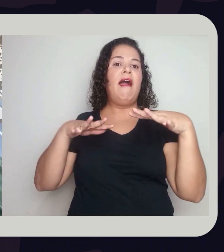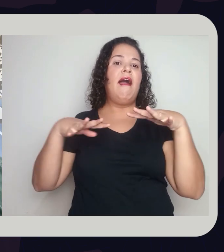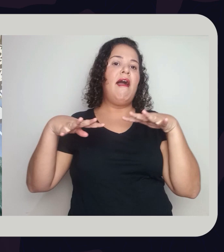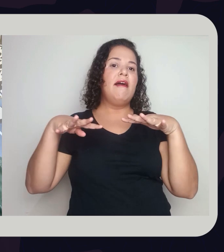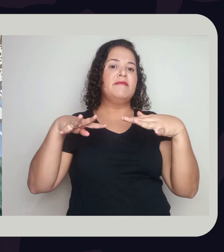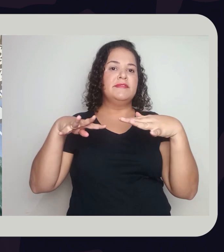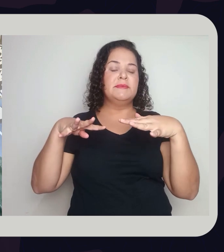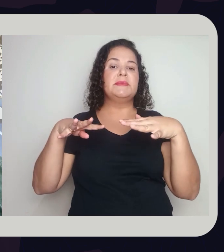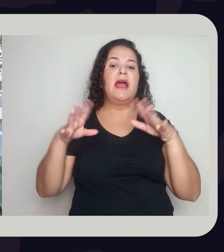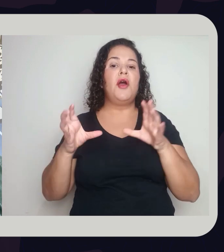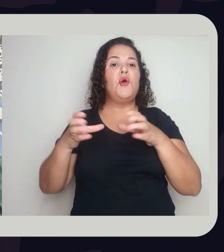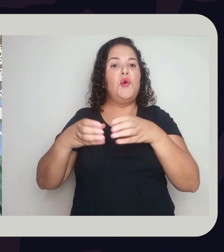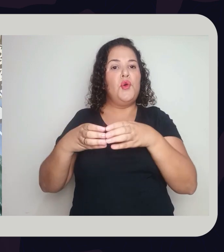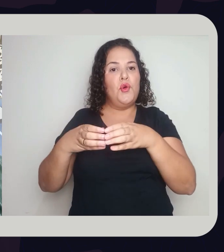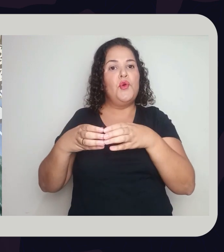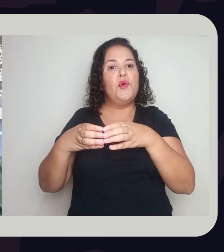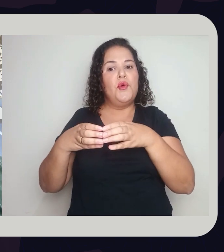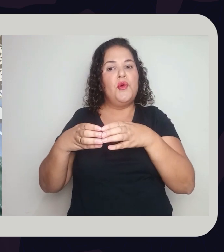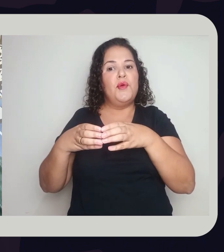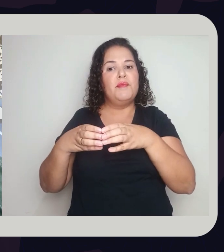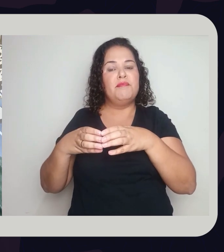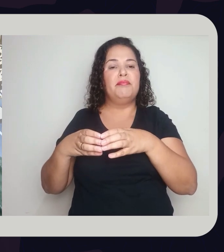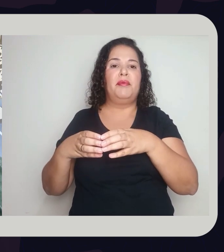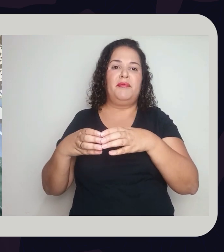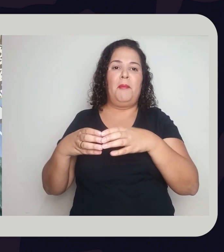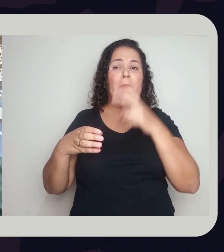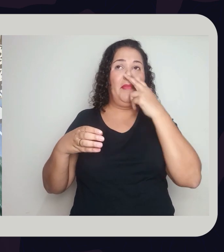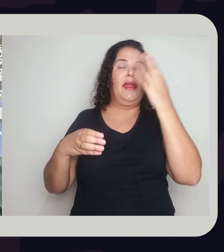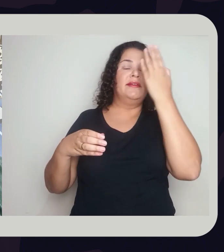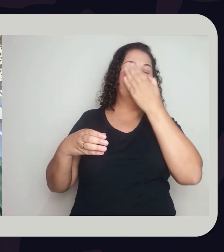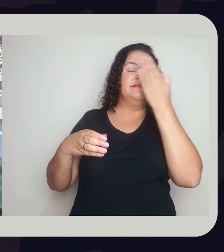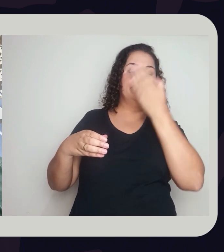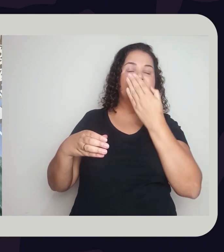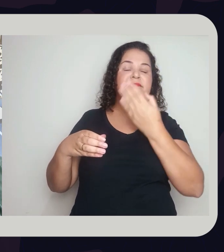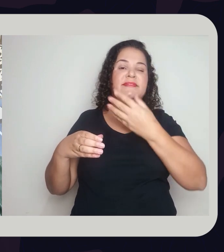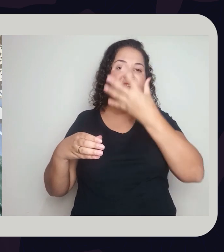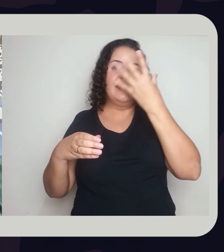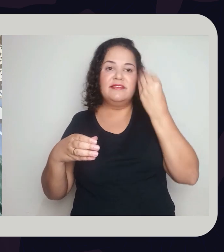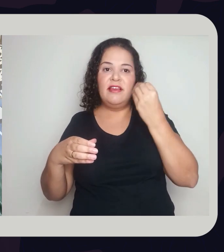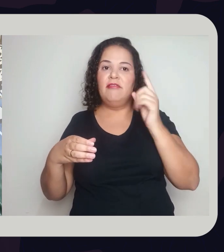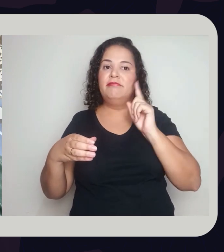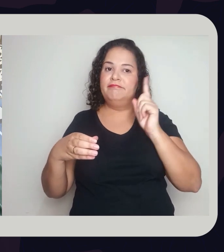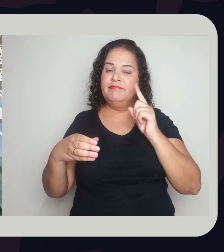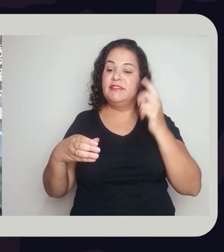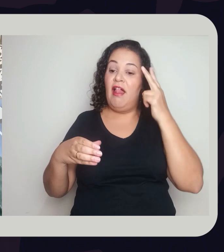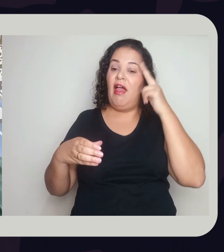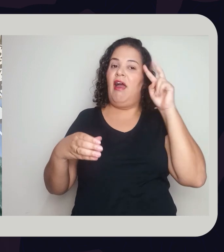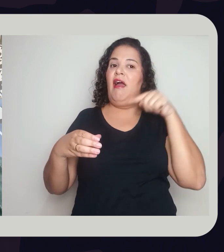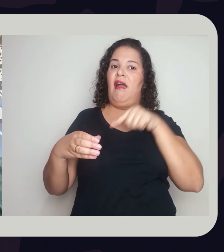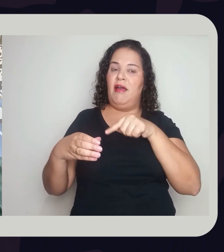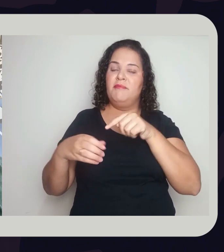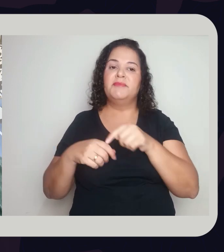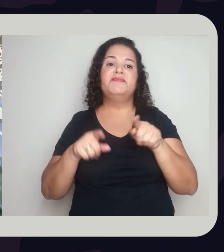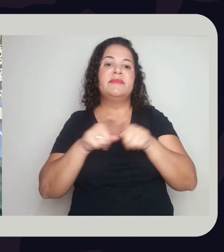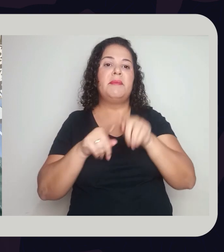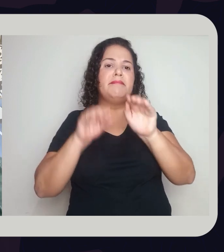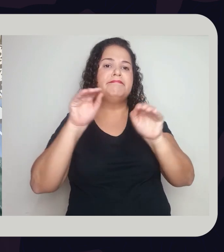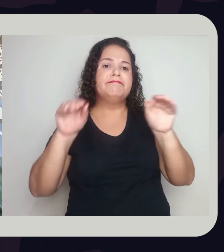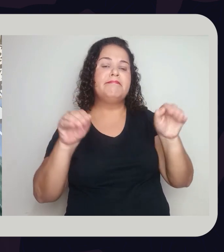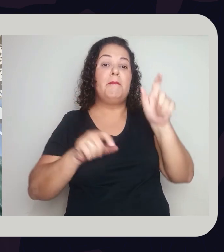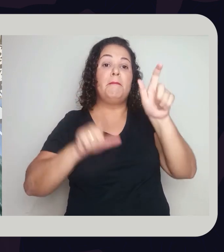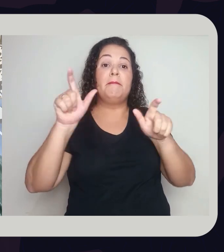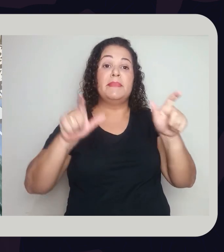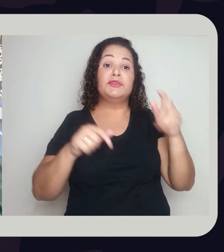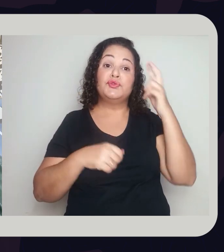dar continuidade e dar visibilidade a essa população que normalmente está ali esquecida. E também acionamos